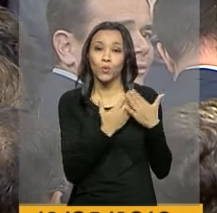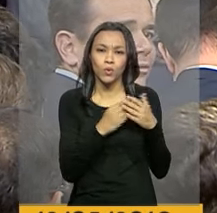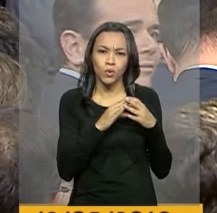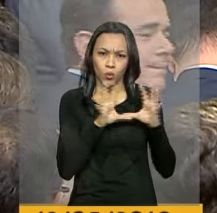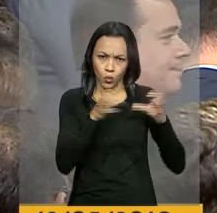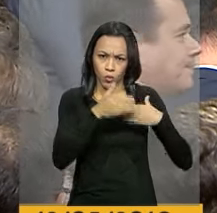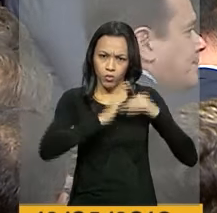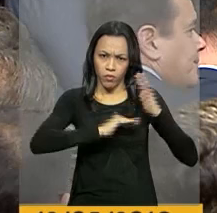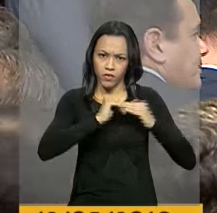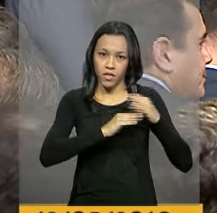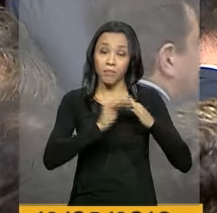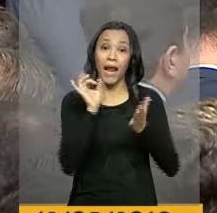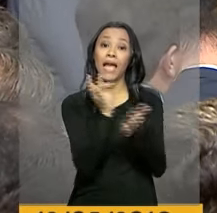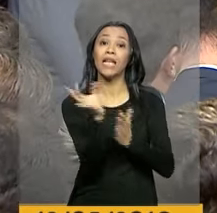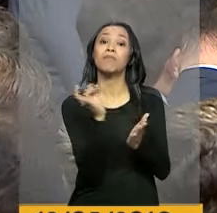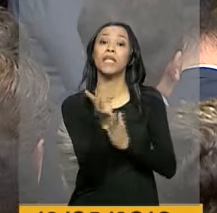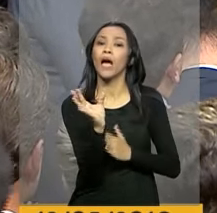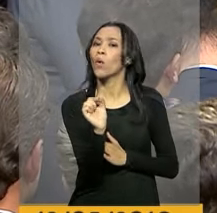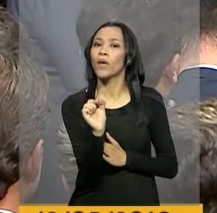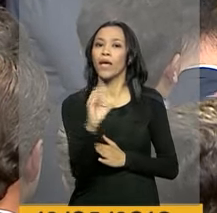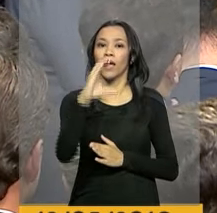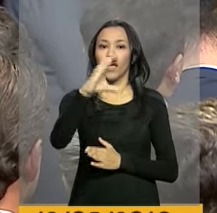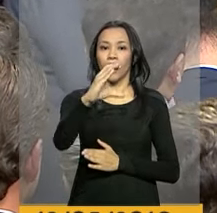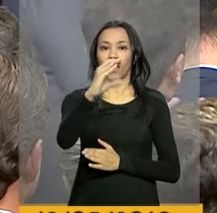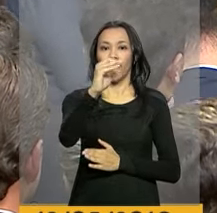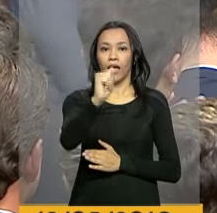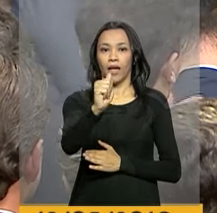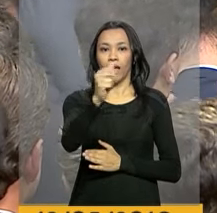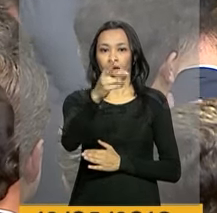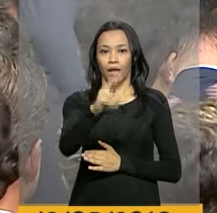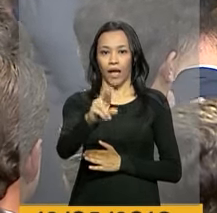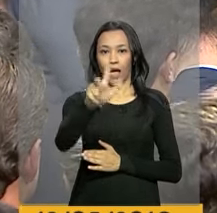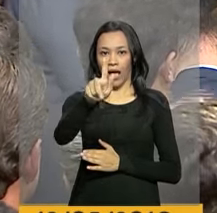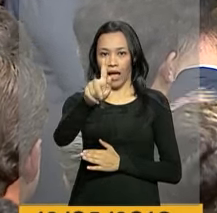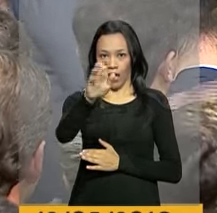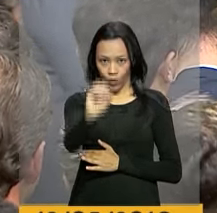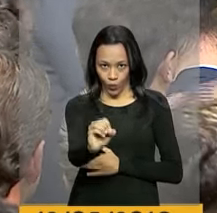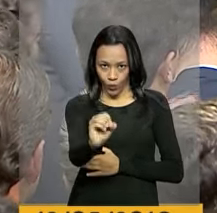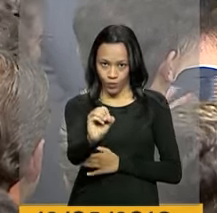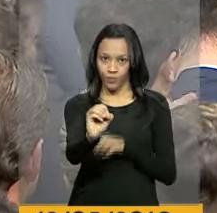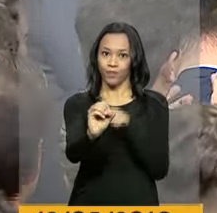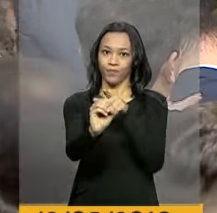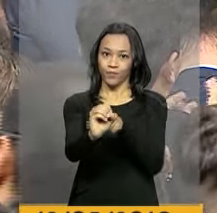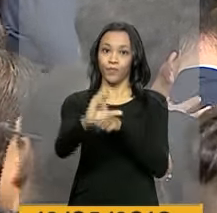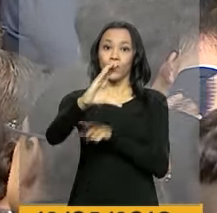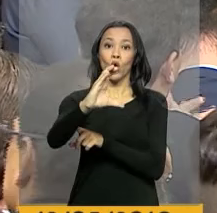comissionados e funções gratificadas.